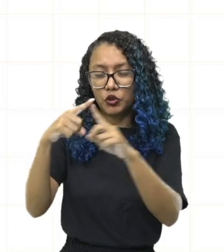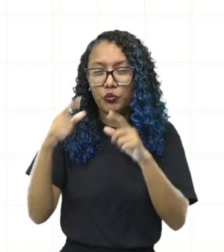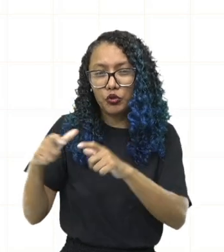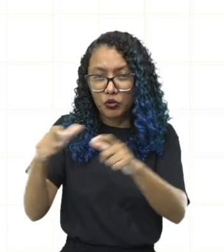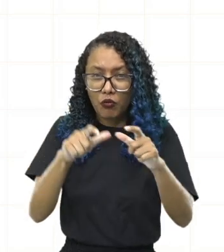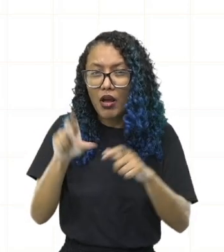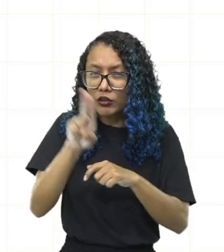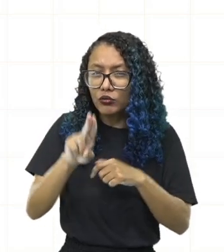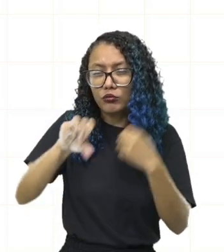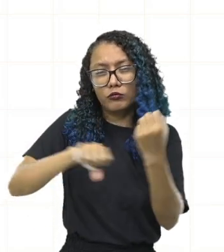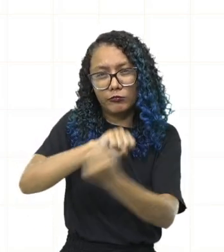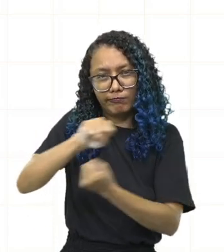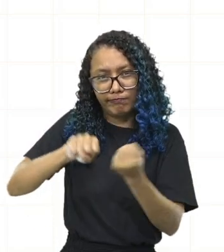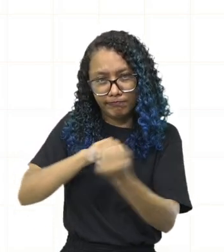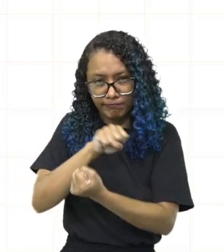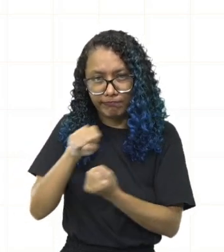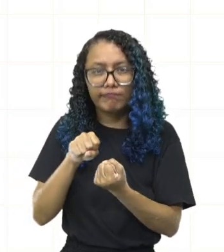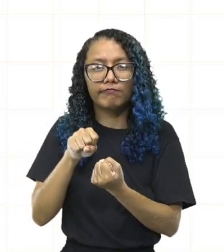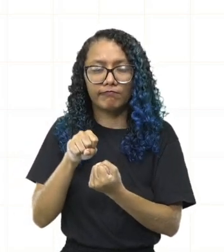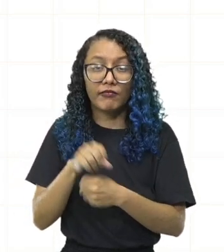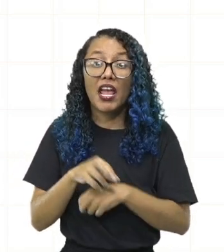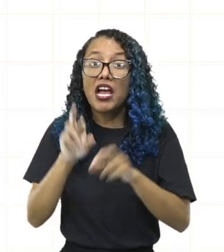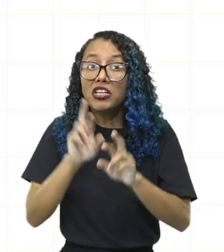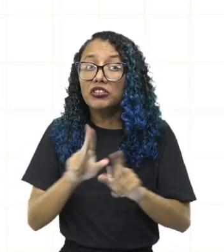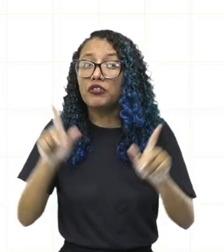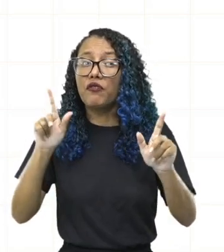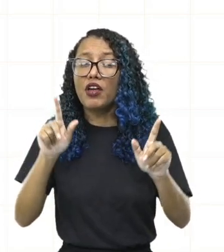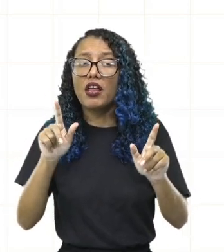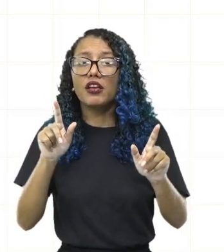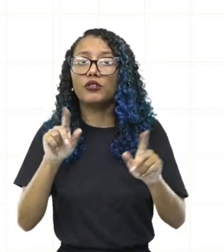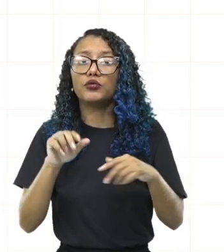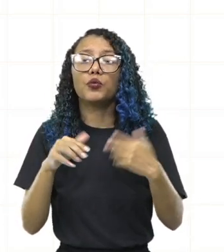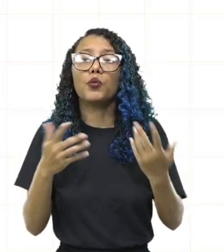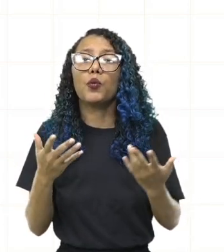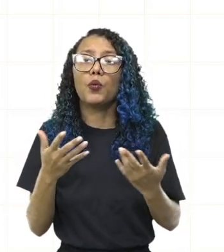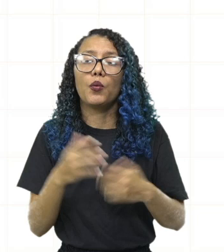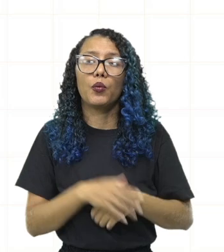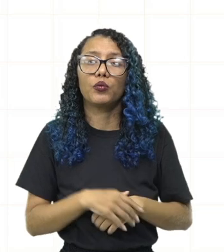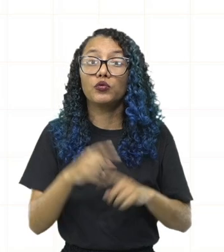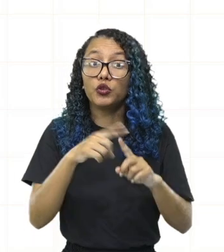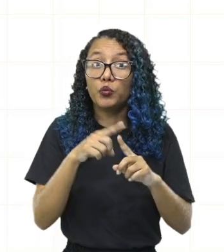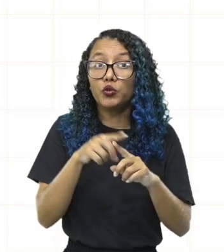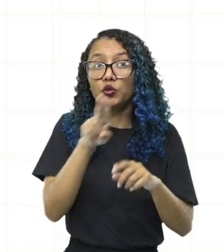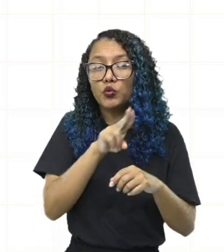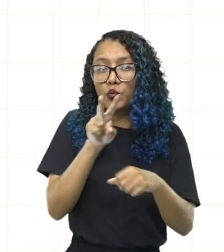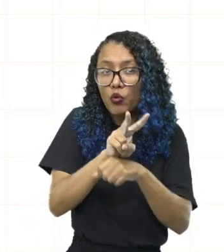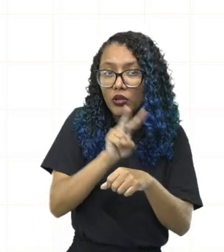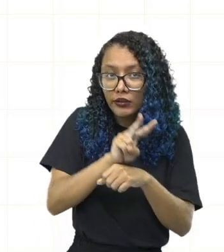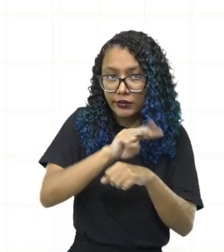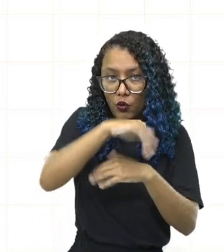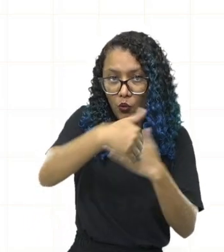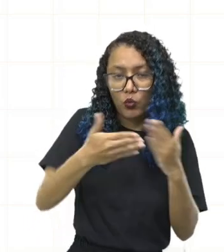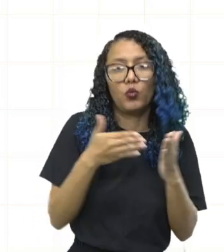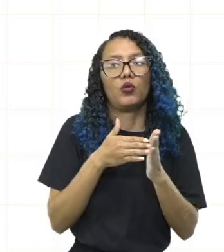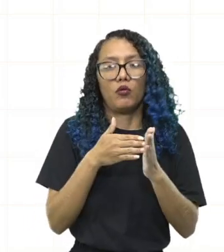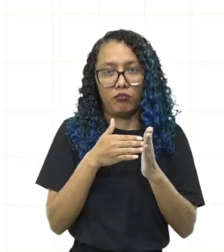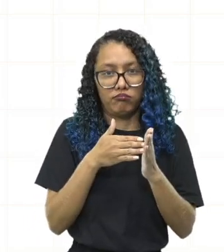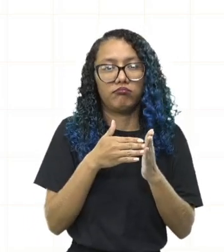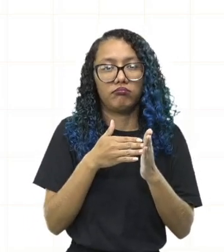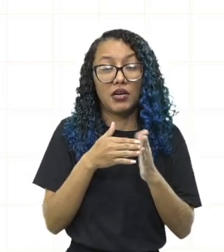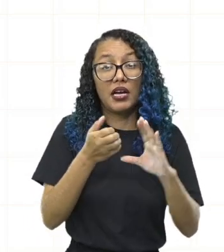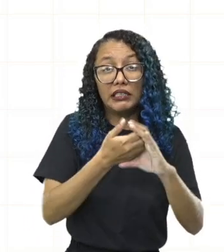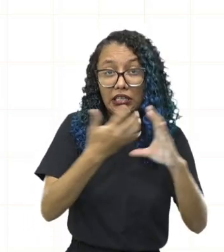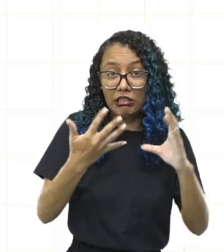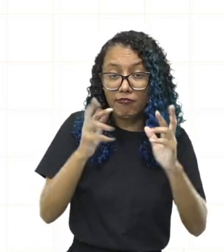de uso sustentável, né? Elas são diferentes das unidades de uso de proteção integral, né? As características, elas